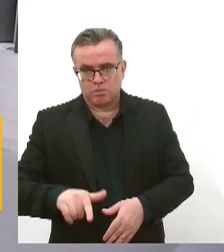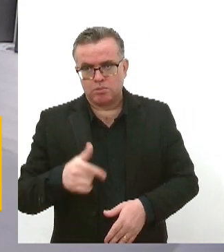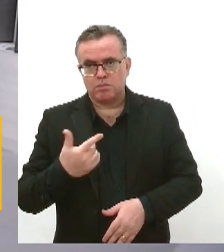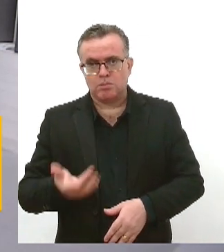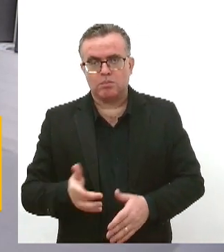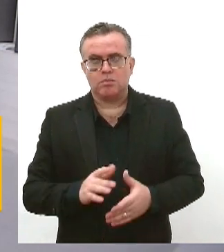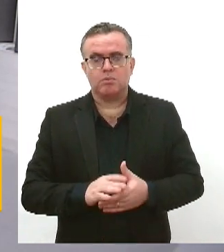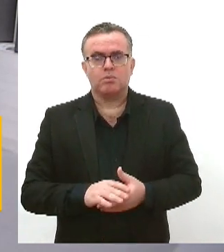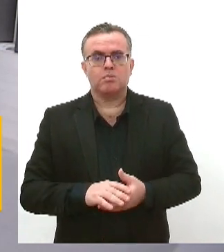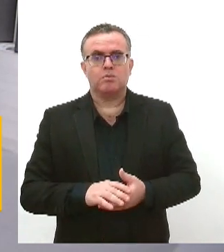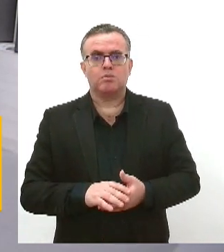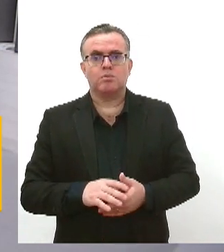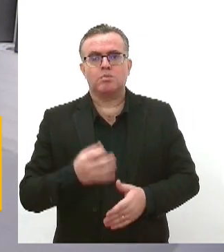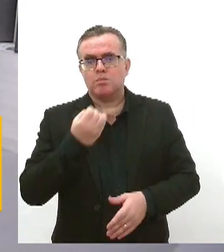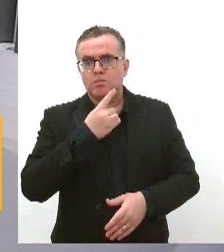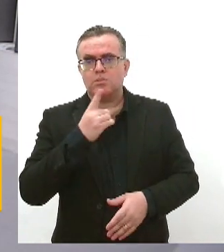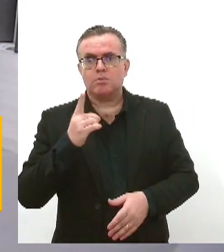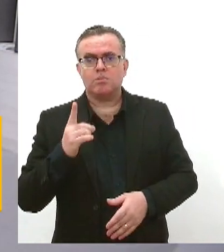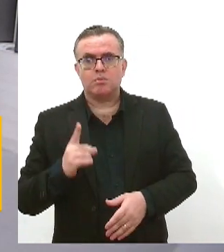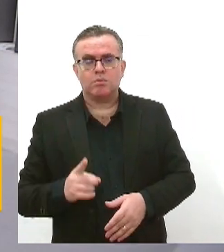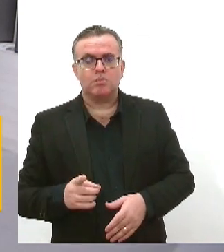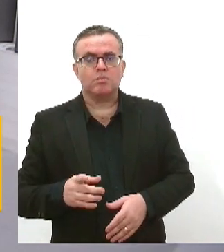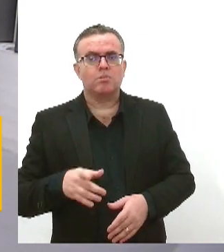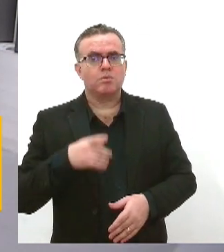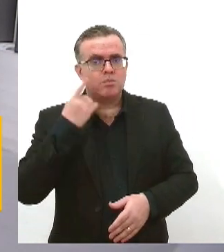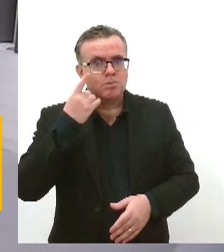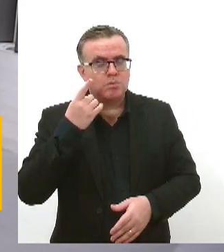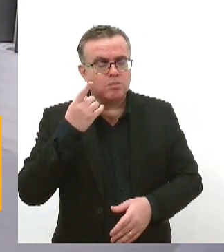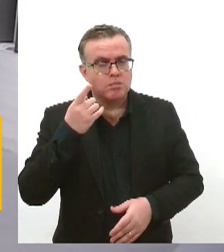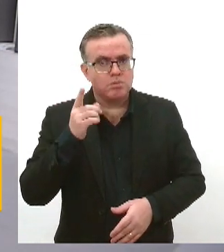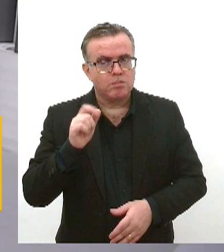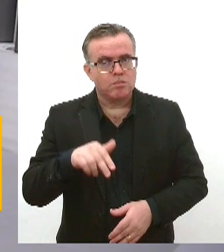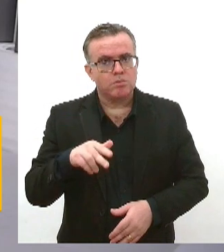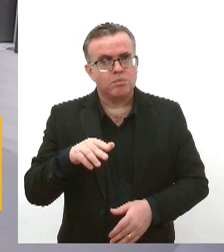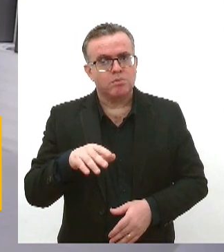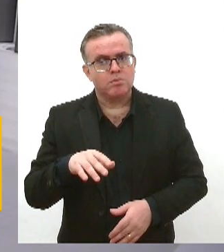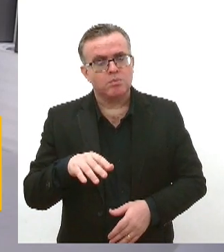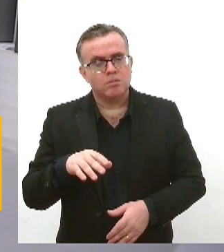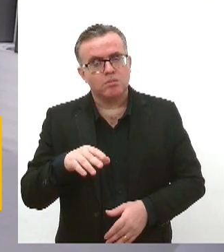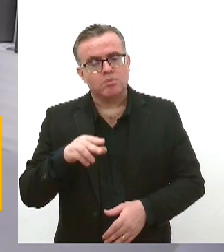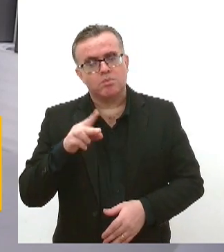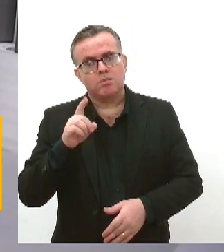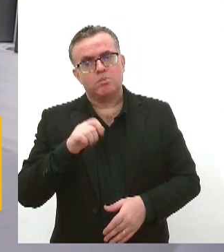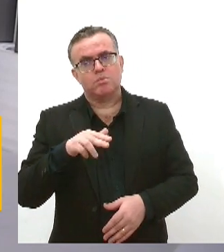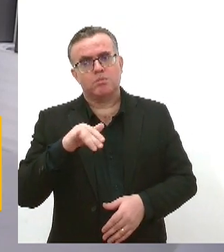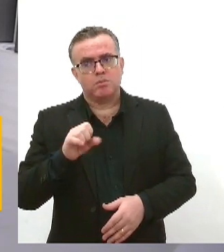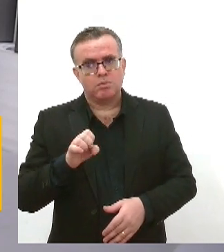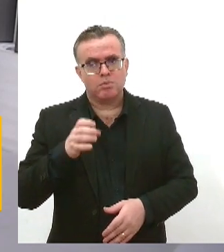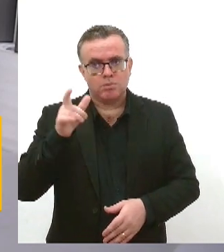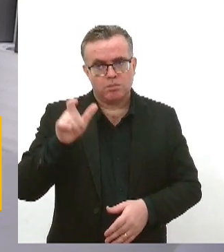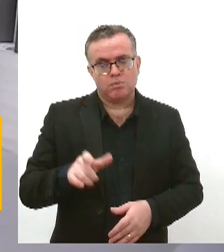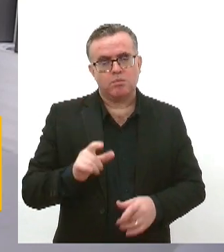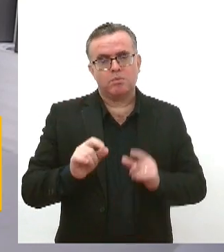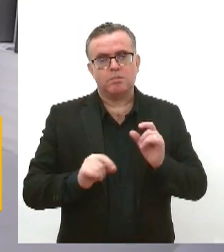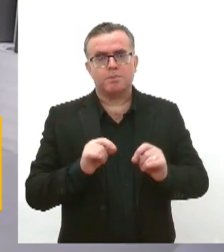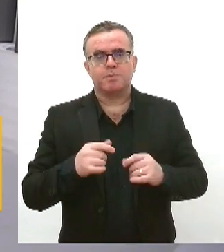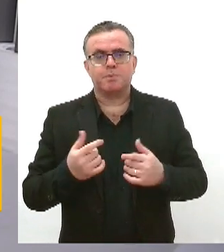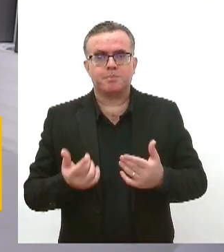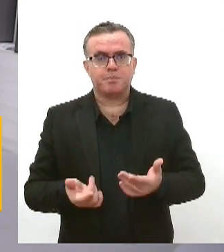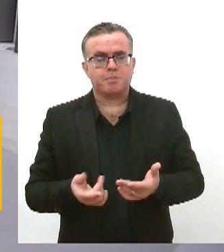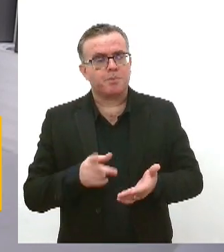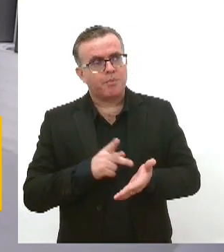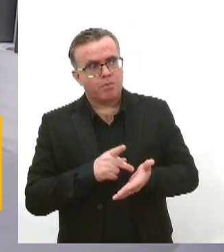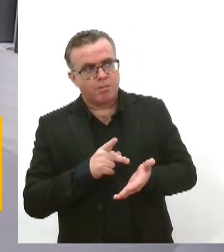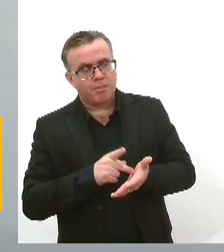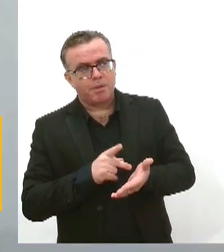Bom dia, Denise, um prazer enorme falar com vocês. Na verdade, eu fui, nessa